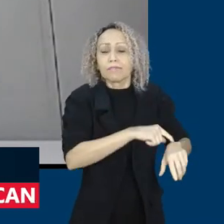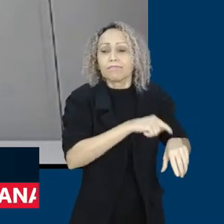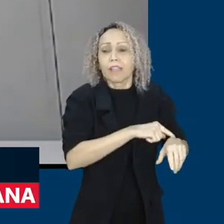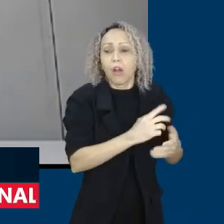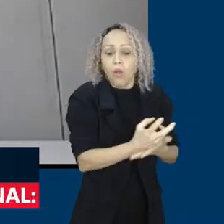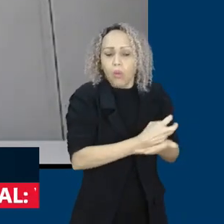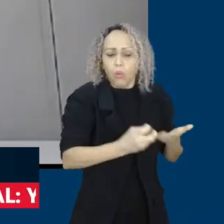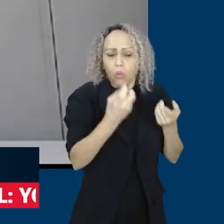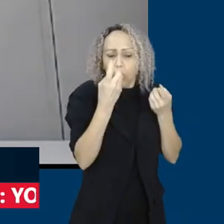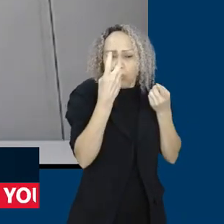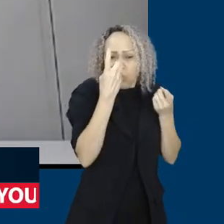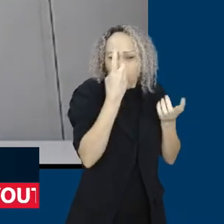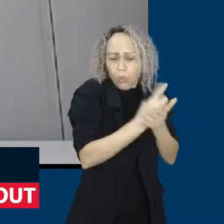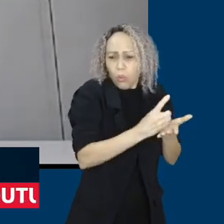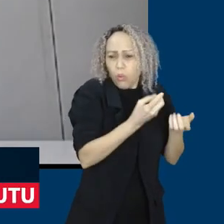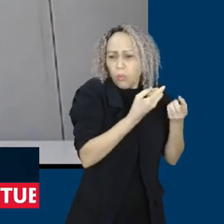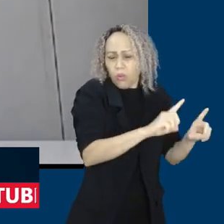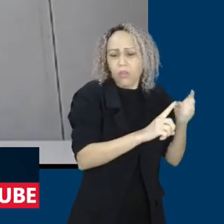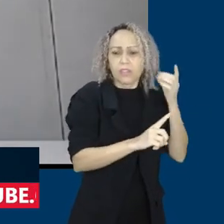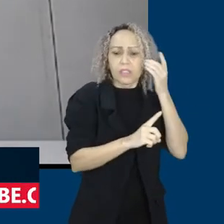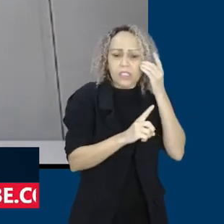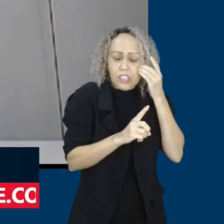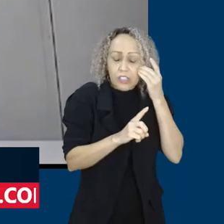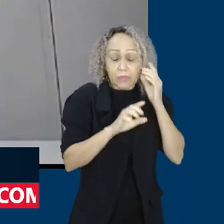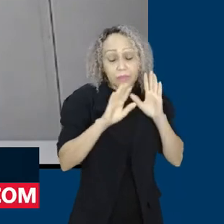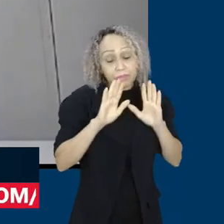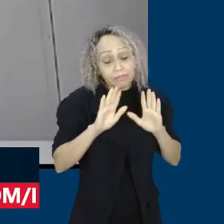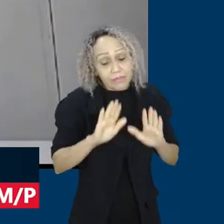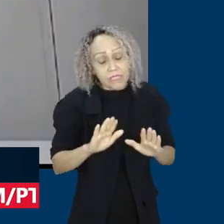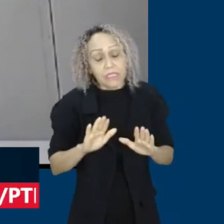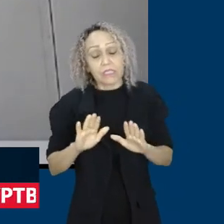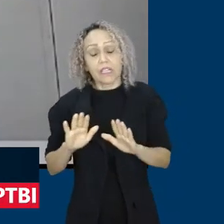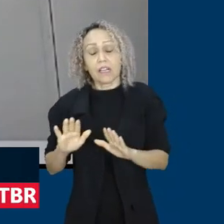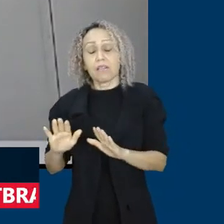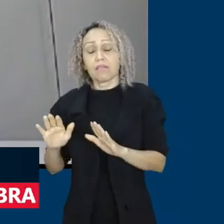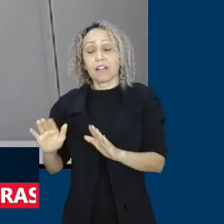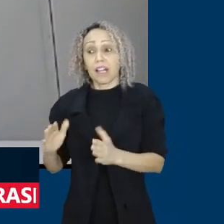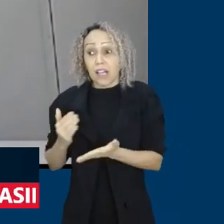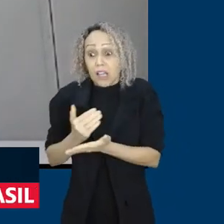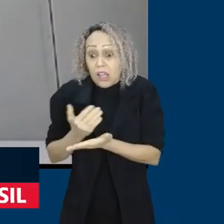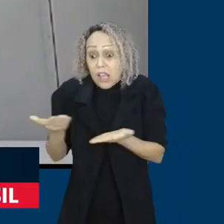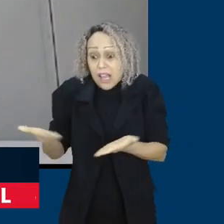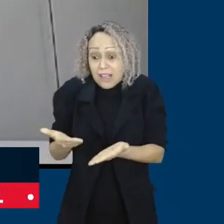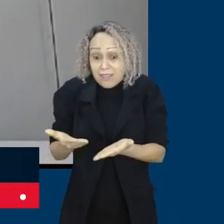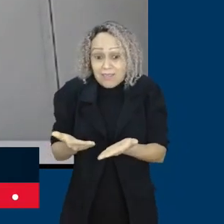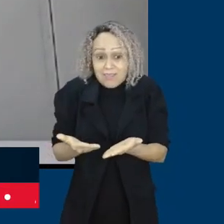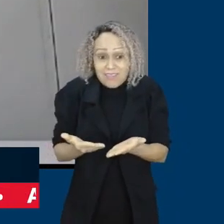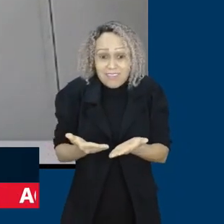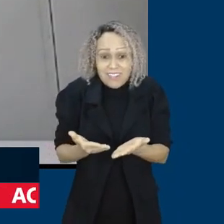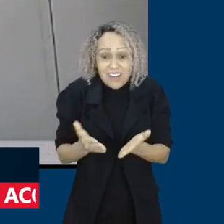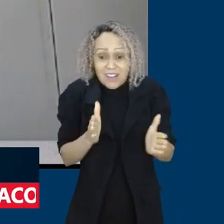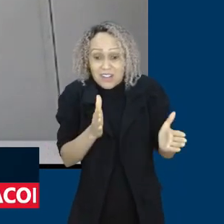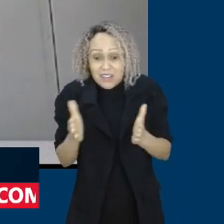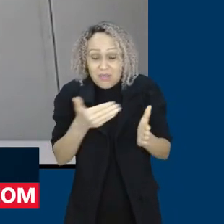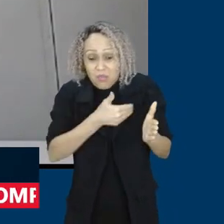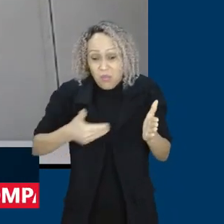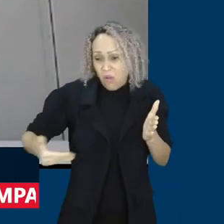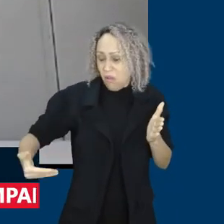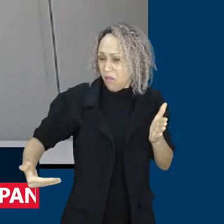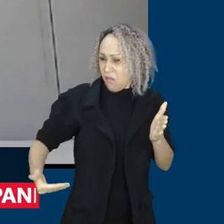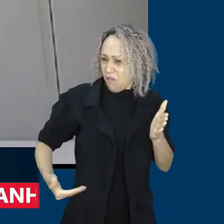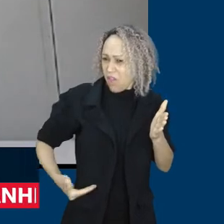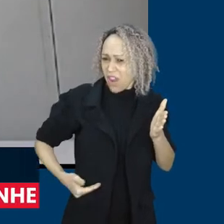agora no governo democrático Popular para nós é uma vitória extraordinária e nós estamos muito otimista muito animado